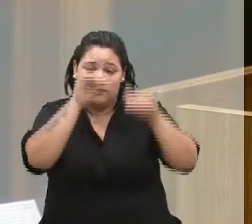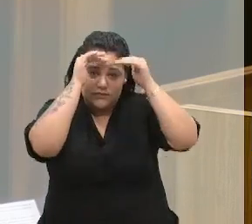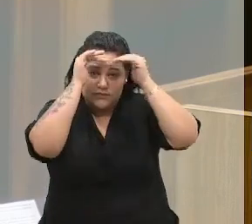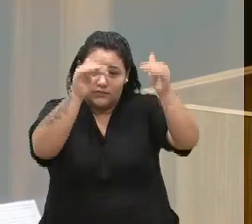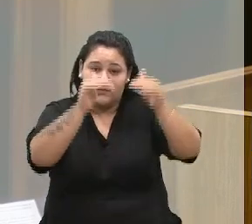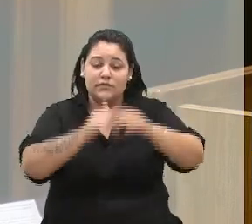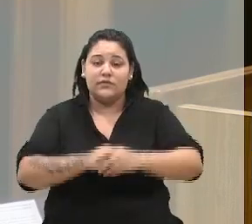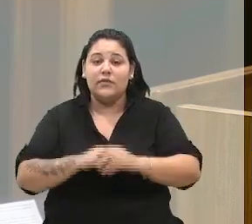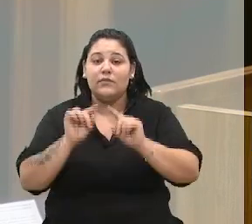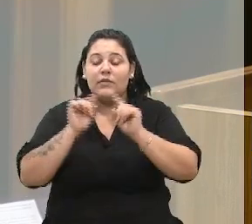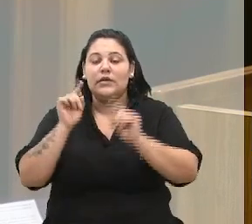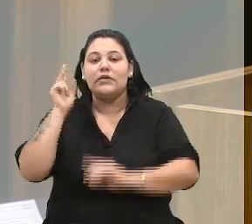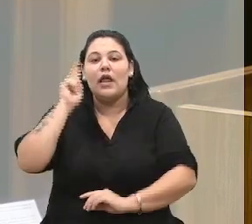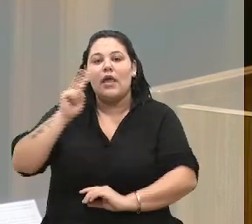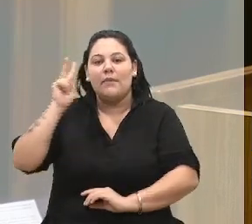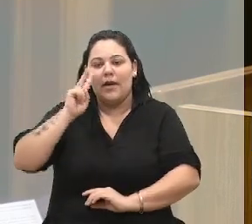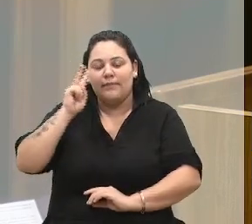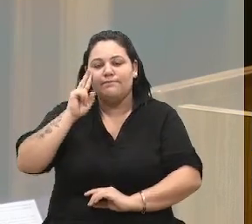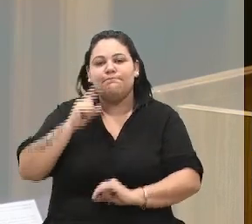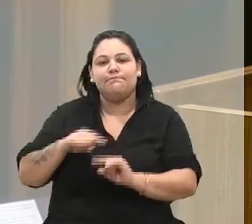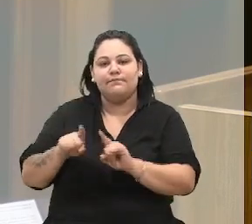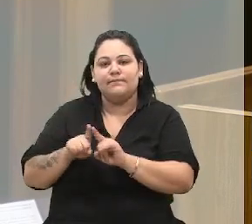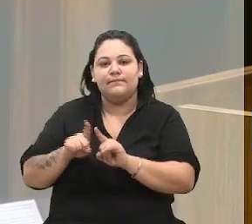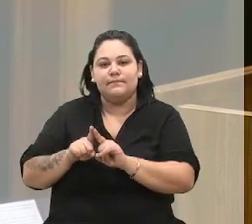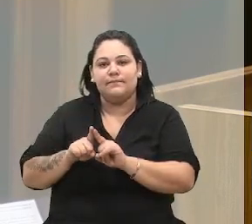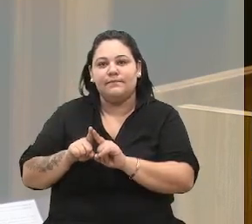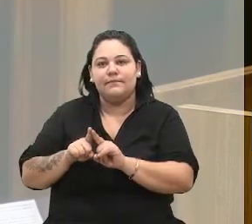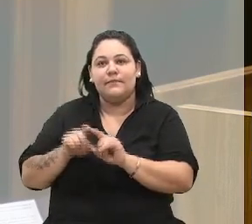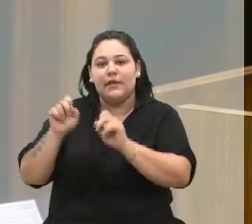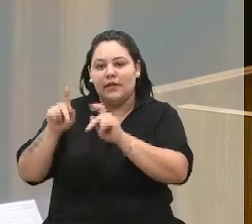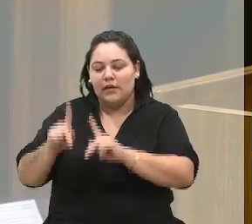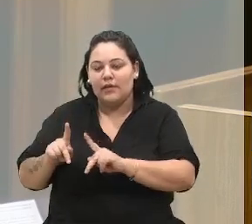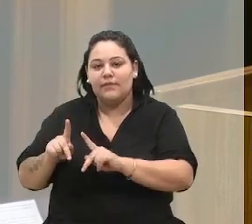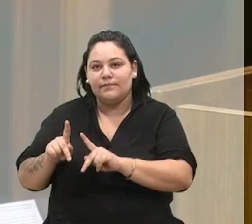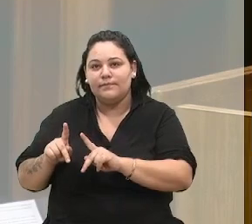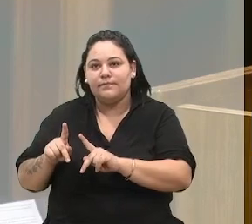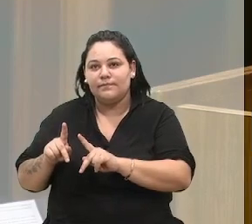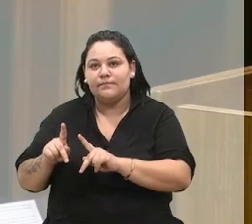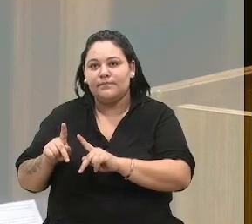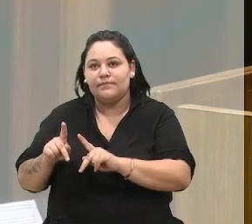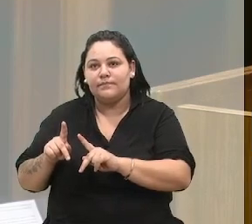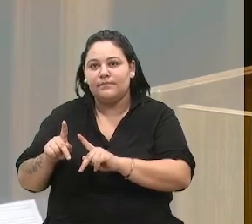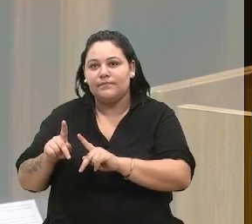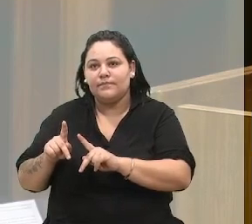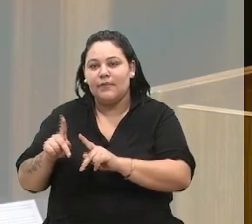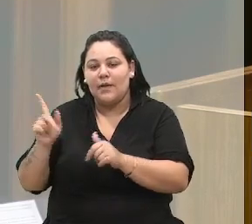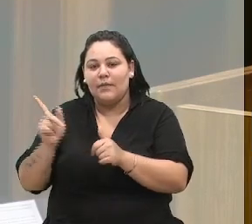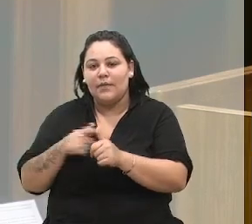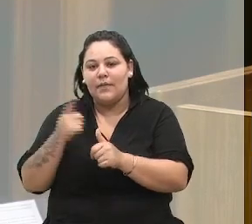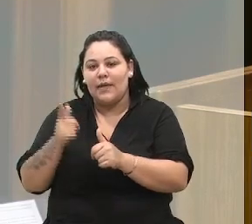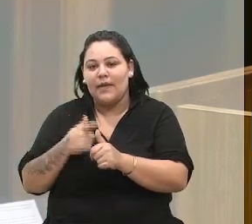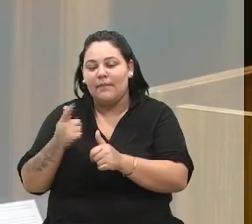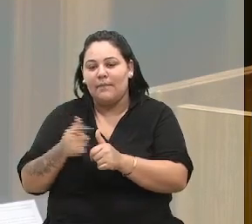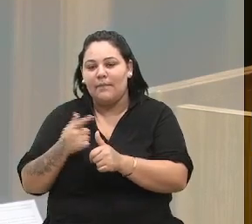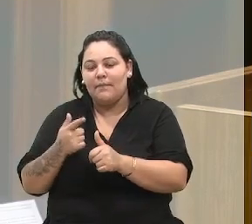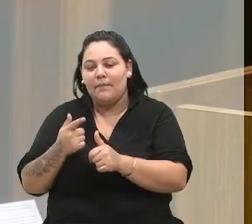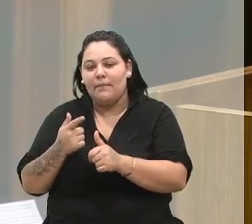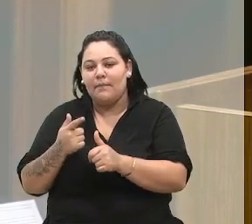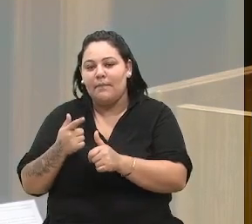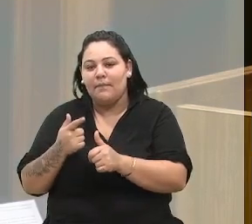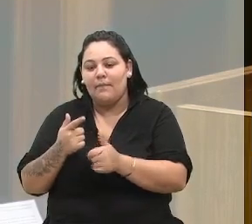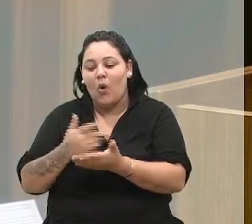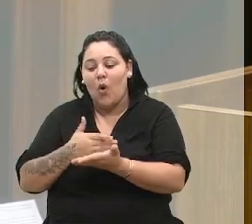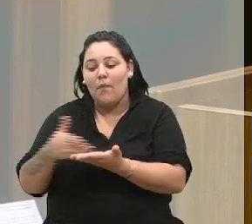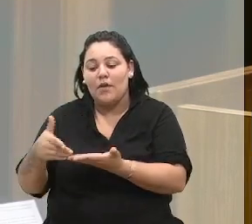mas é relembrar quem colocou a primeira pedra da edificação. Isso é